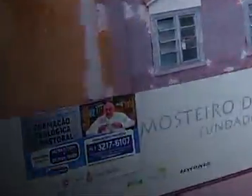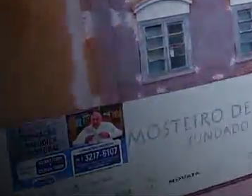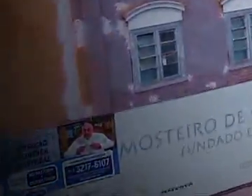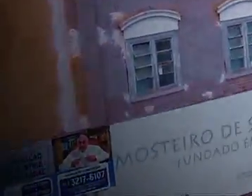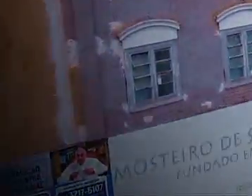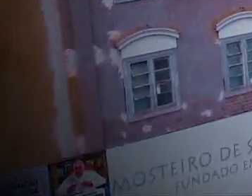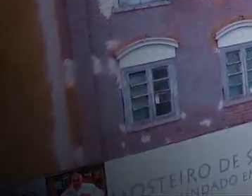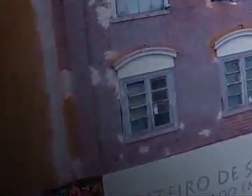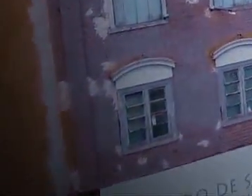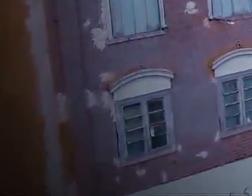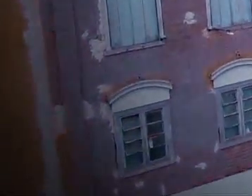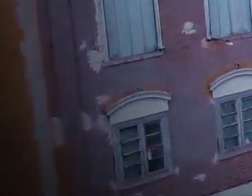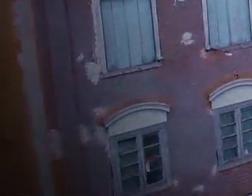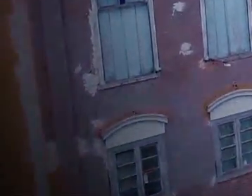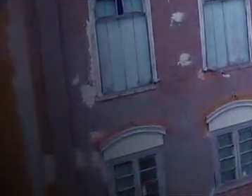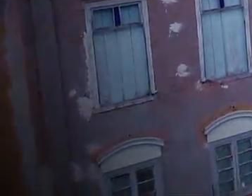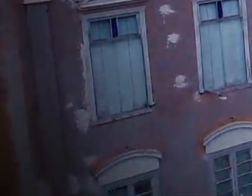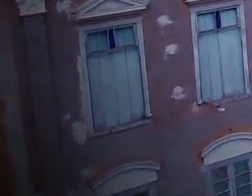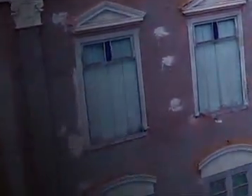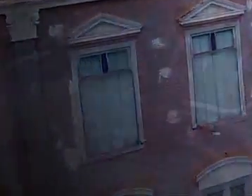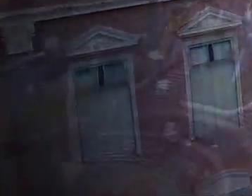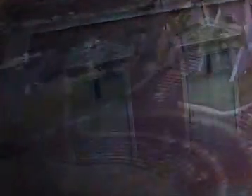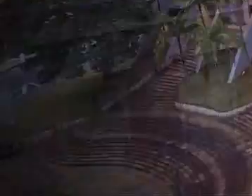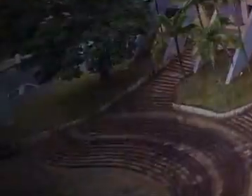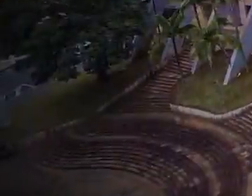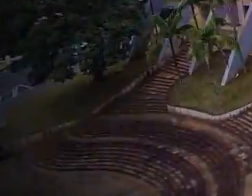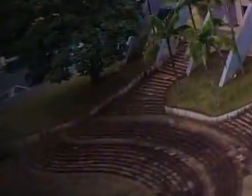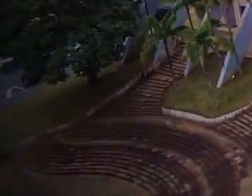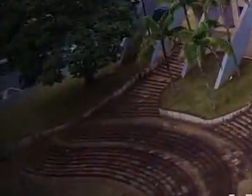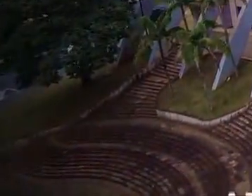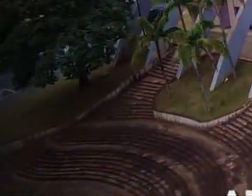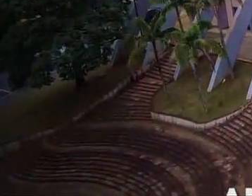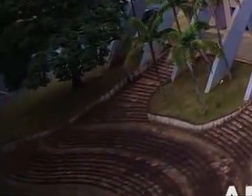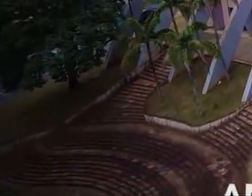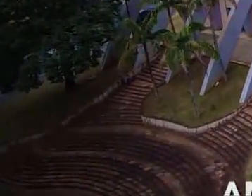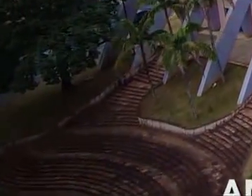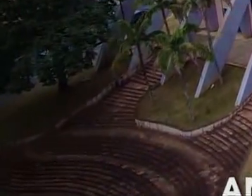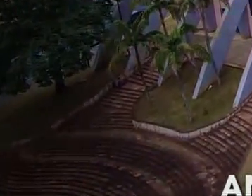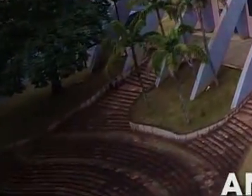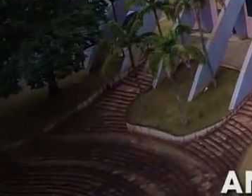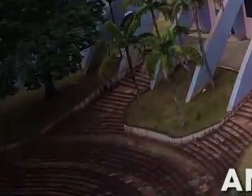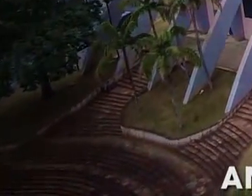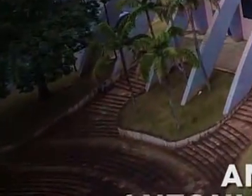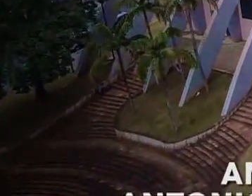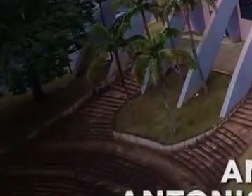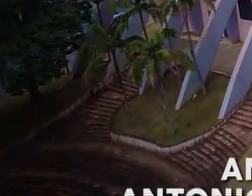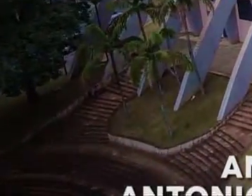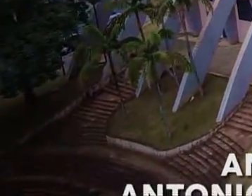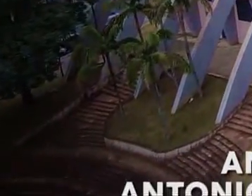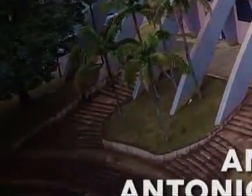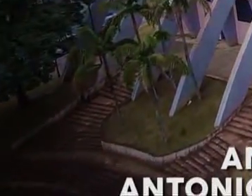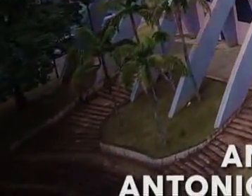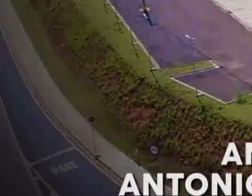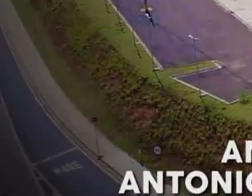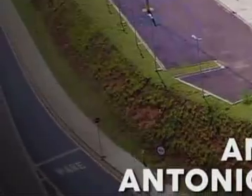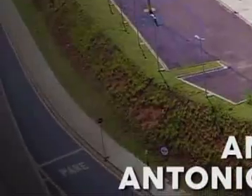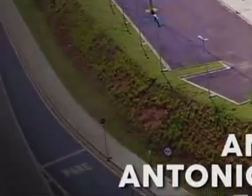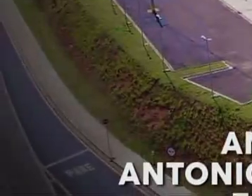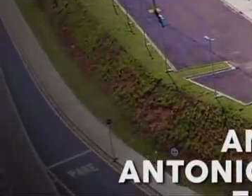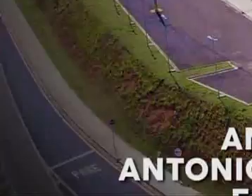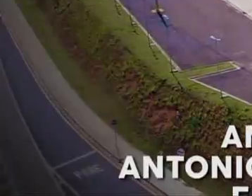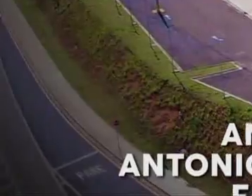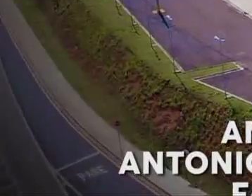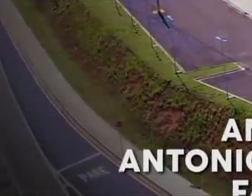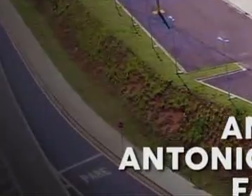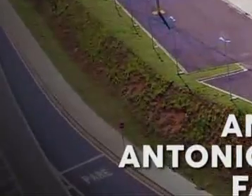cabeça fria, o nosso peito a própria morte. Ó pátria amada, idolatrada, salve, salve,